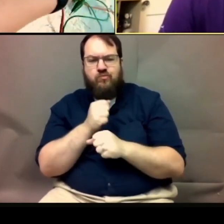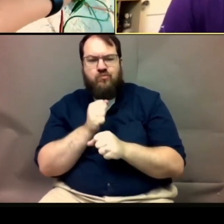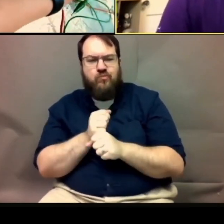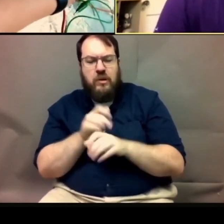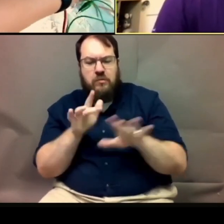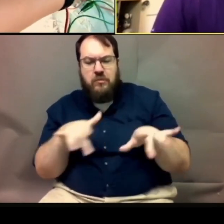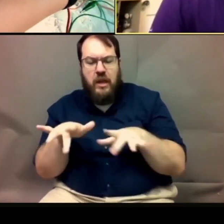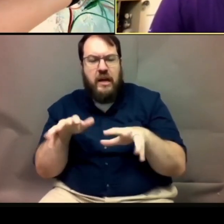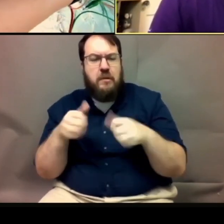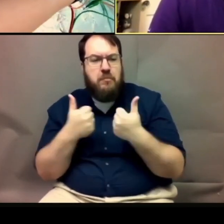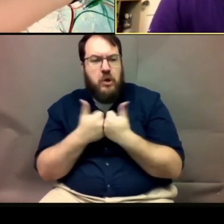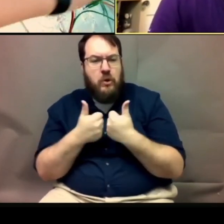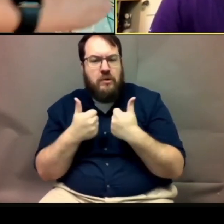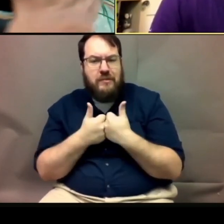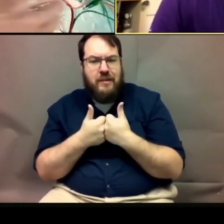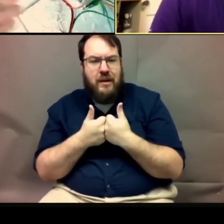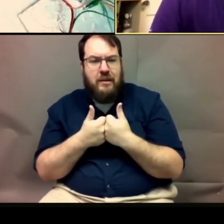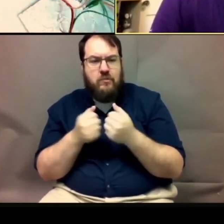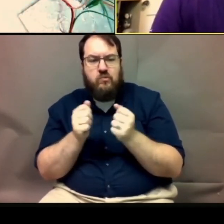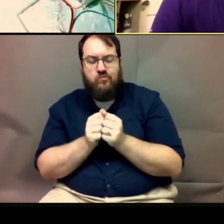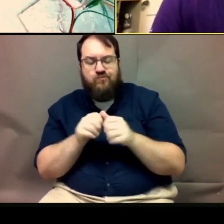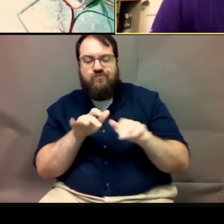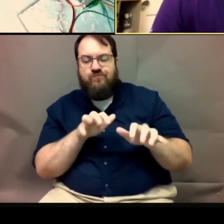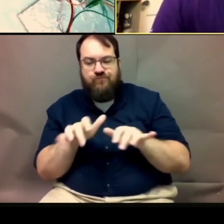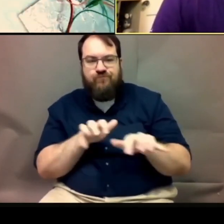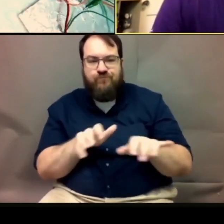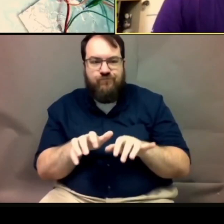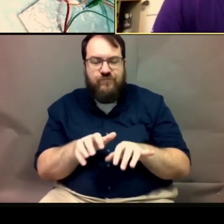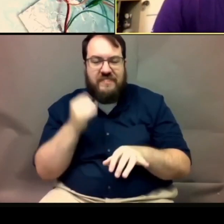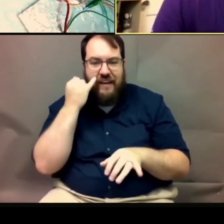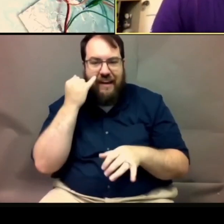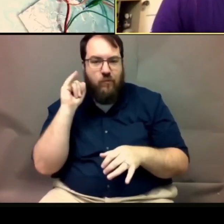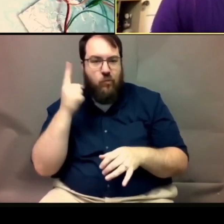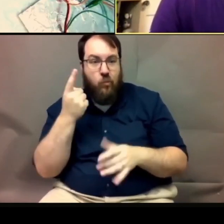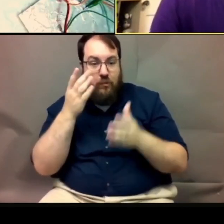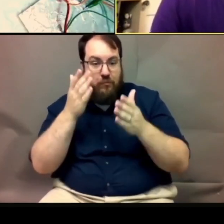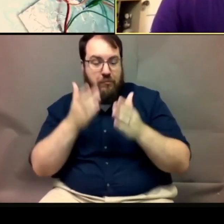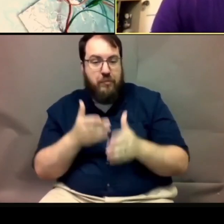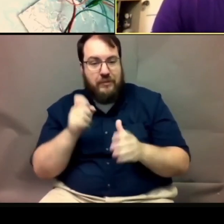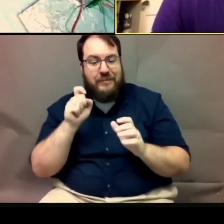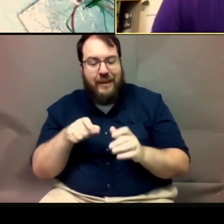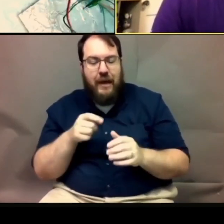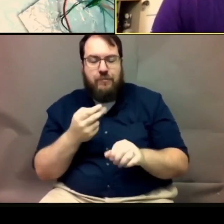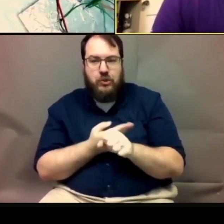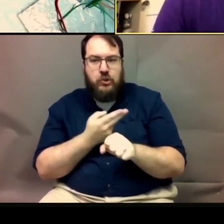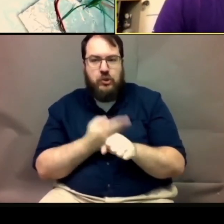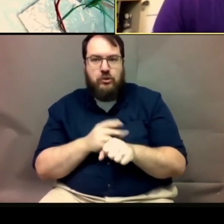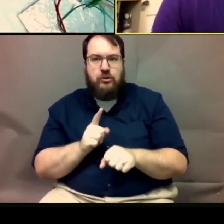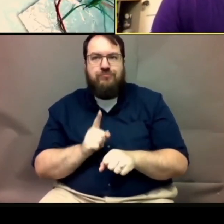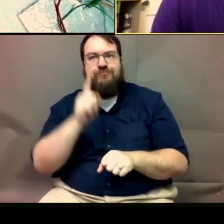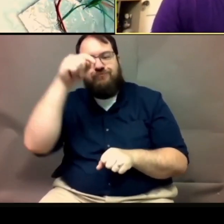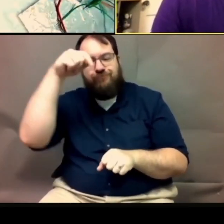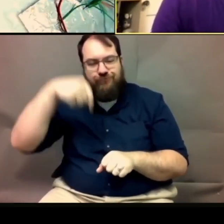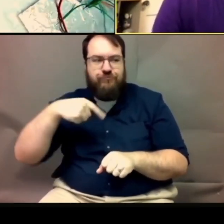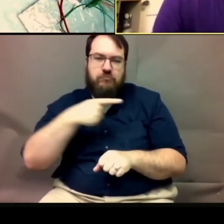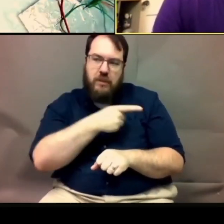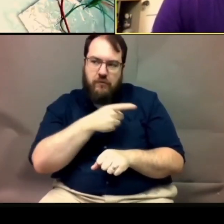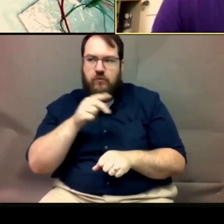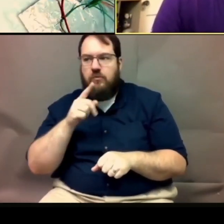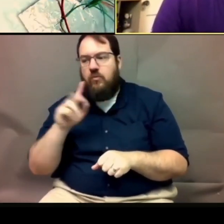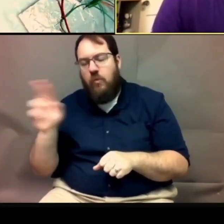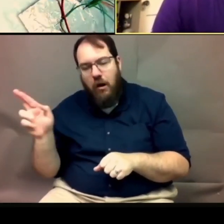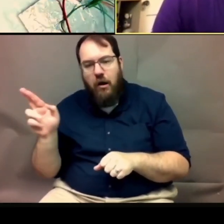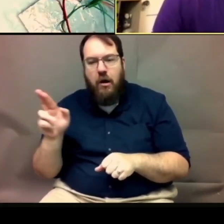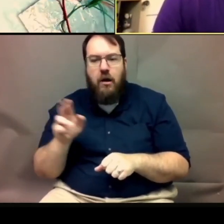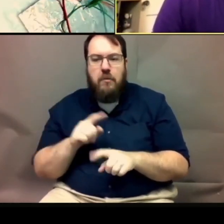As pessoas estão fazendo games para o teclado. Se você tiver um jogador só, você vai querer usar